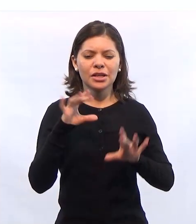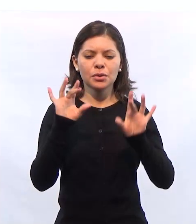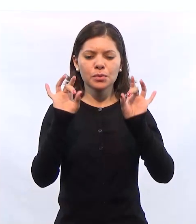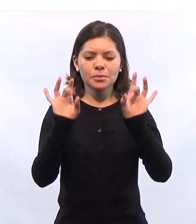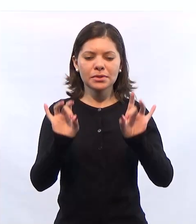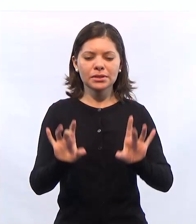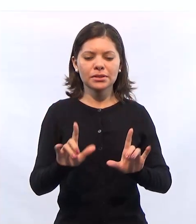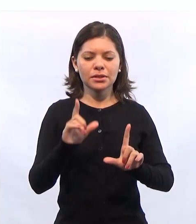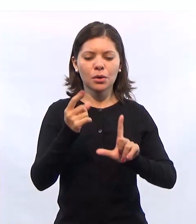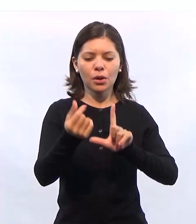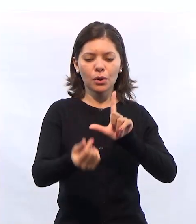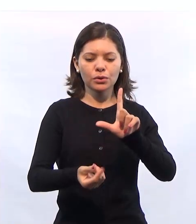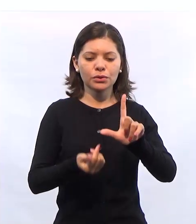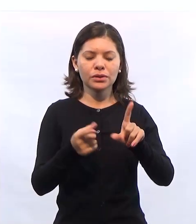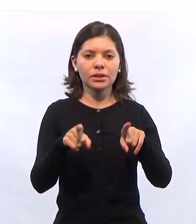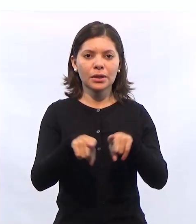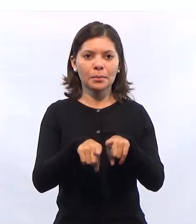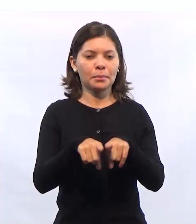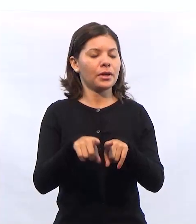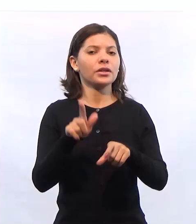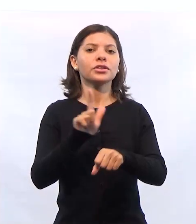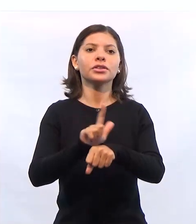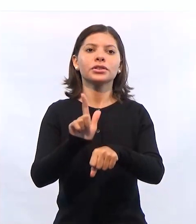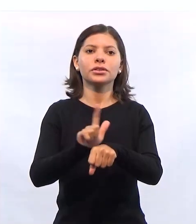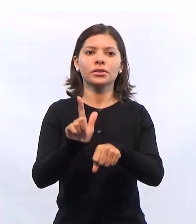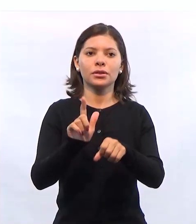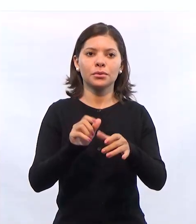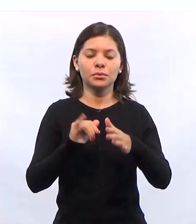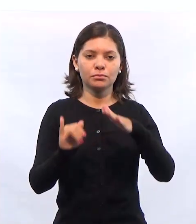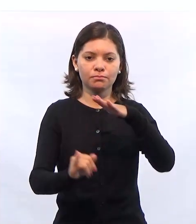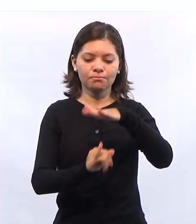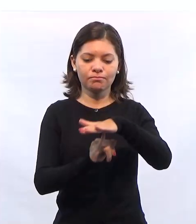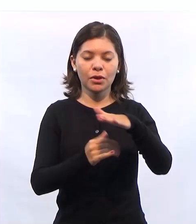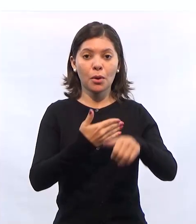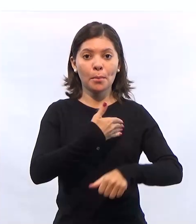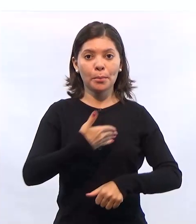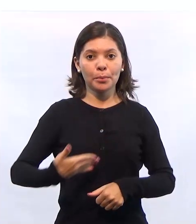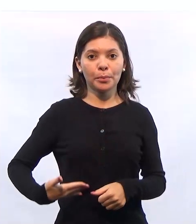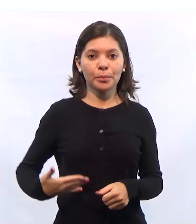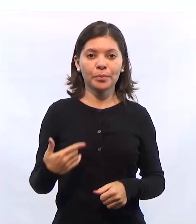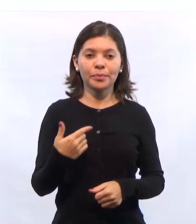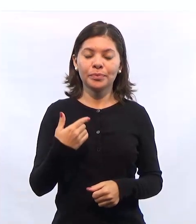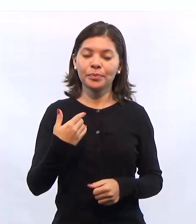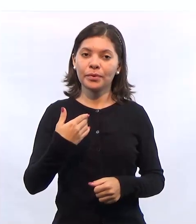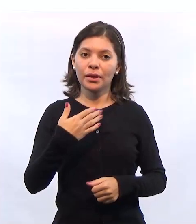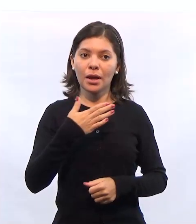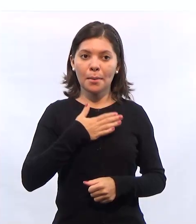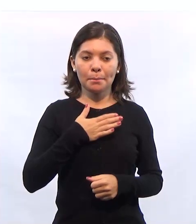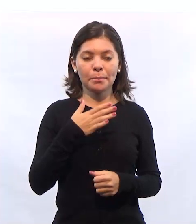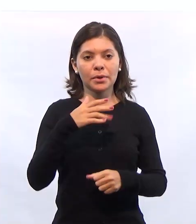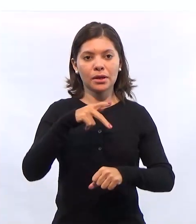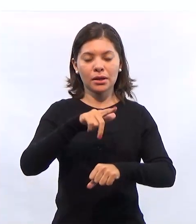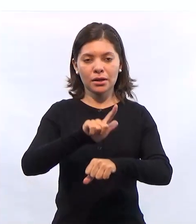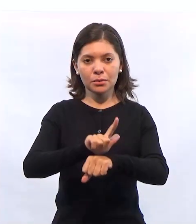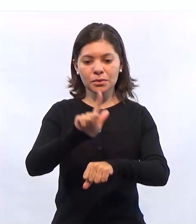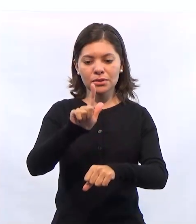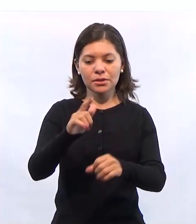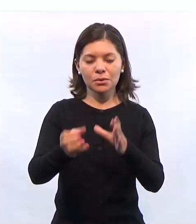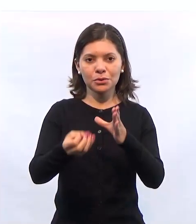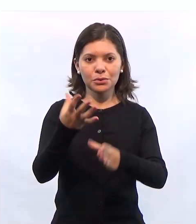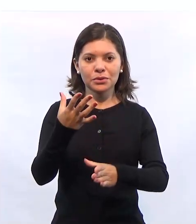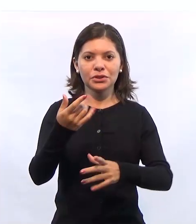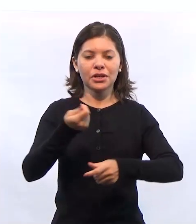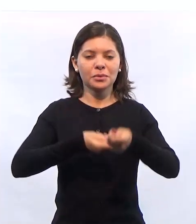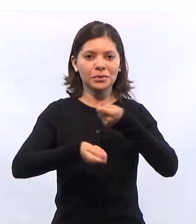especialização em logística e também em gestão de instituições públicas a minha graduação de origem é